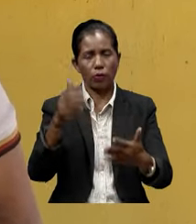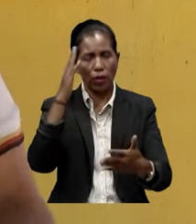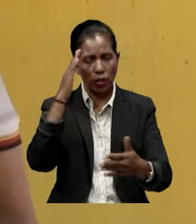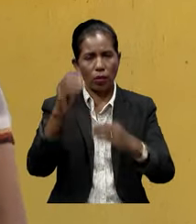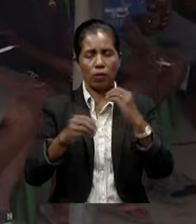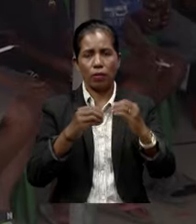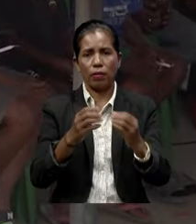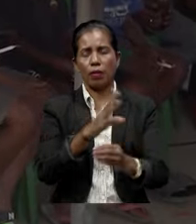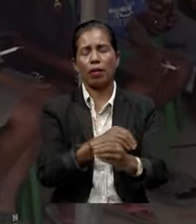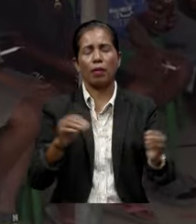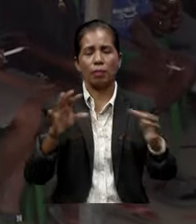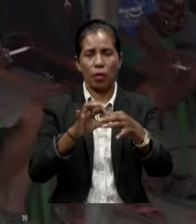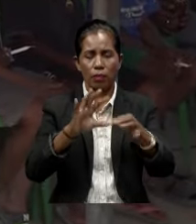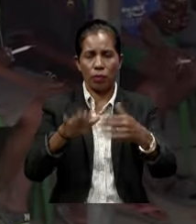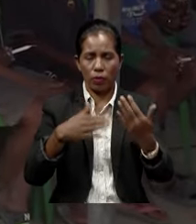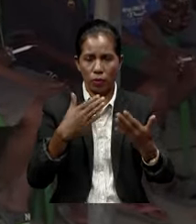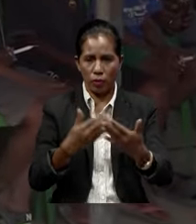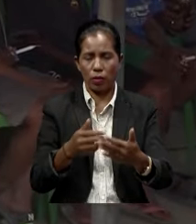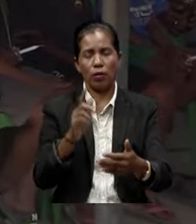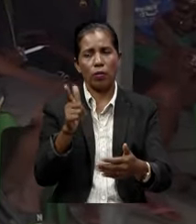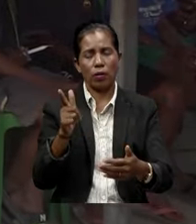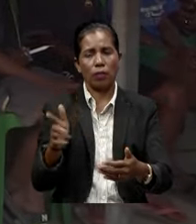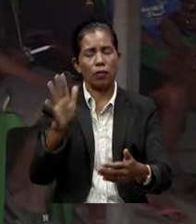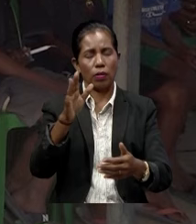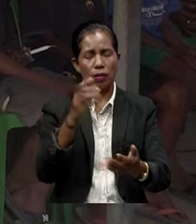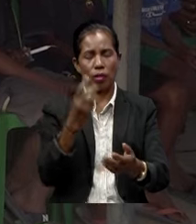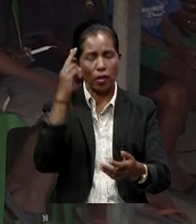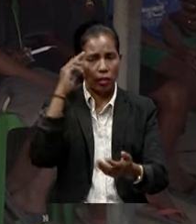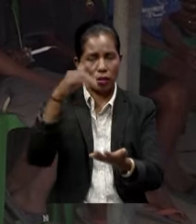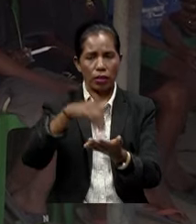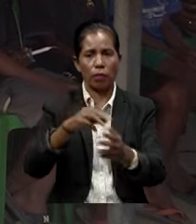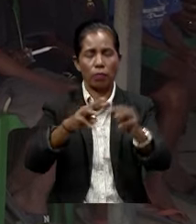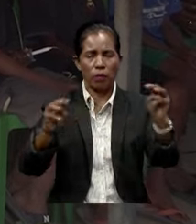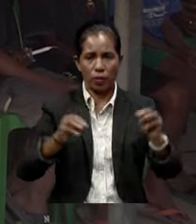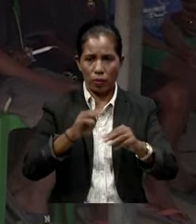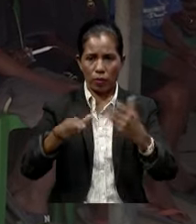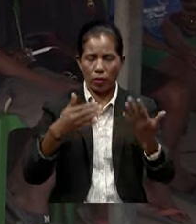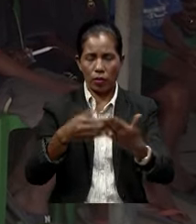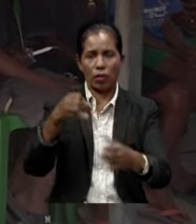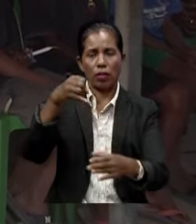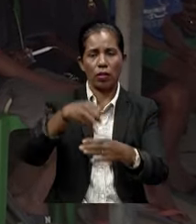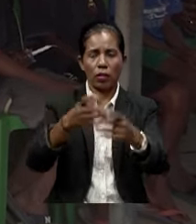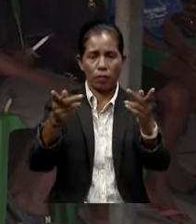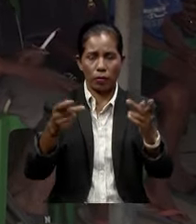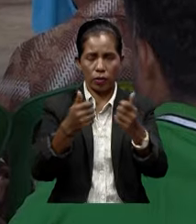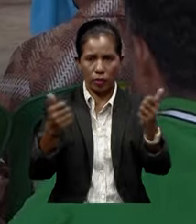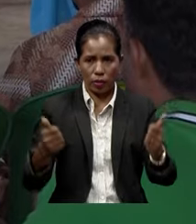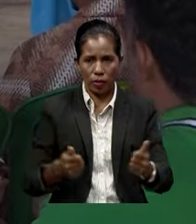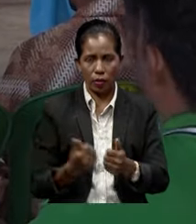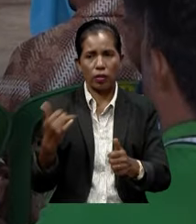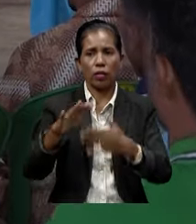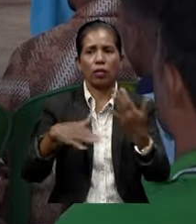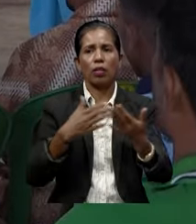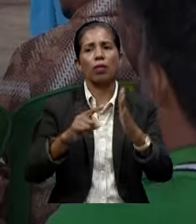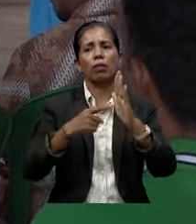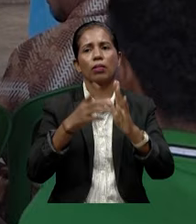Membro Rotu Husi Comitê Orientador Ruanulu Resin 5, halo reflexão ne iha município Rotu, inclui posto administrativo Sira, ha